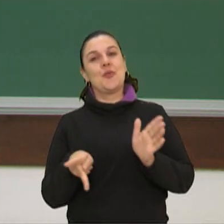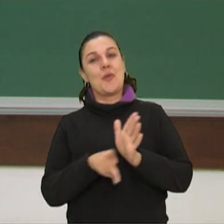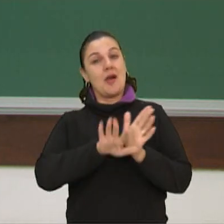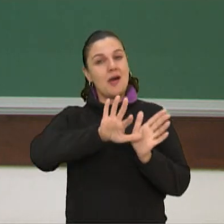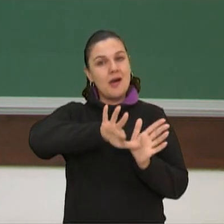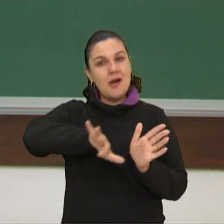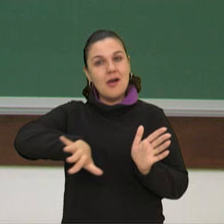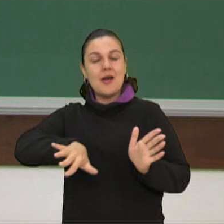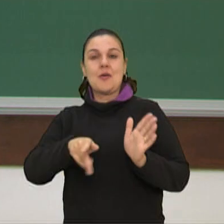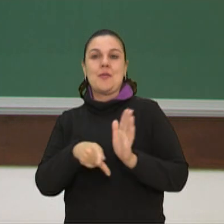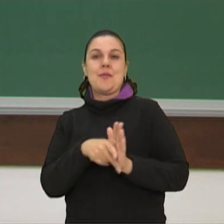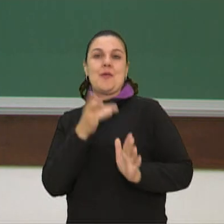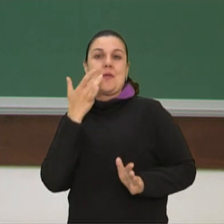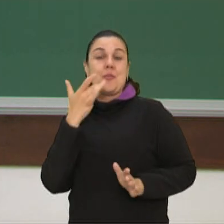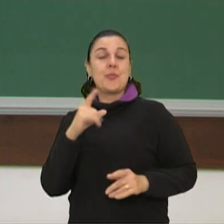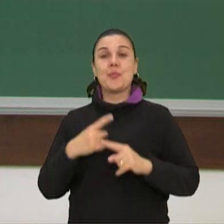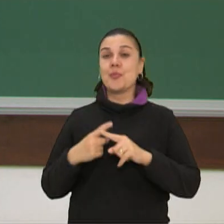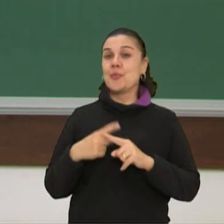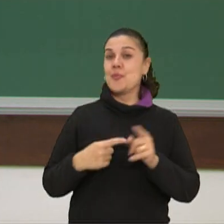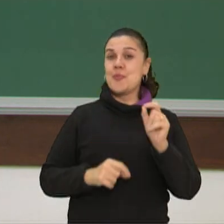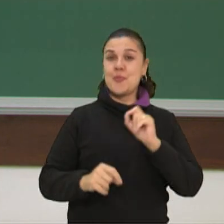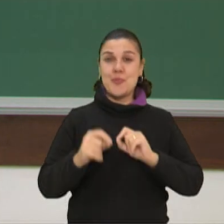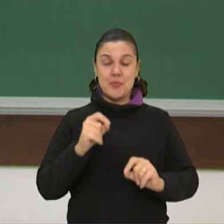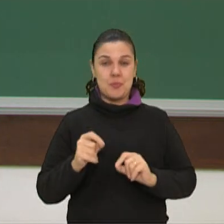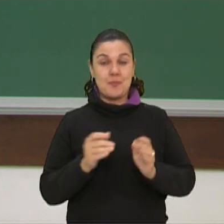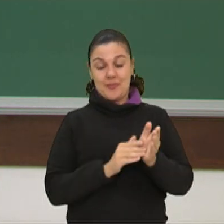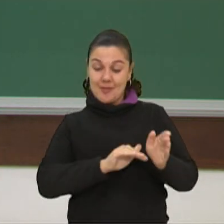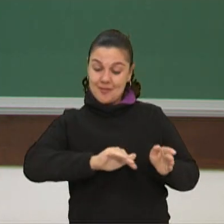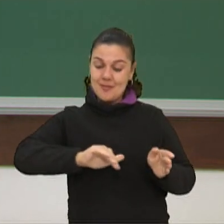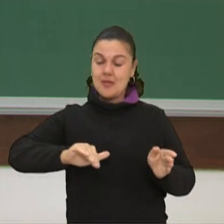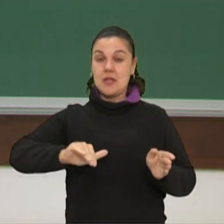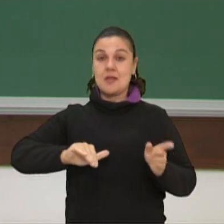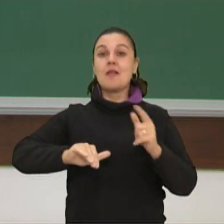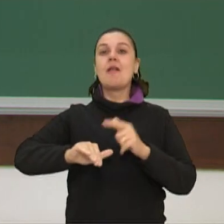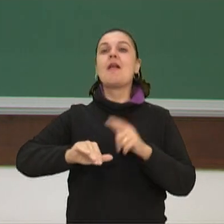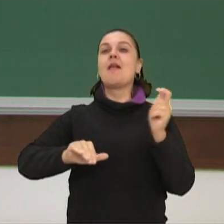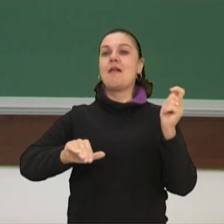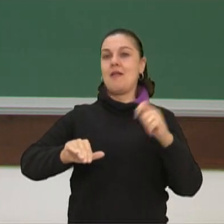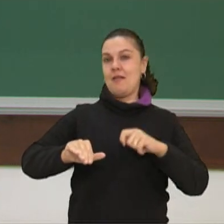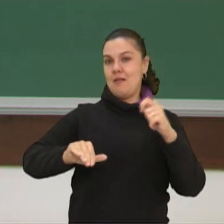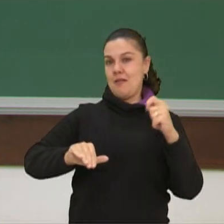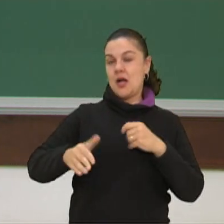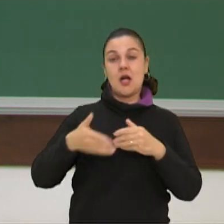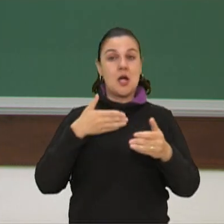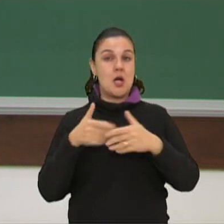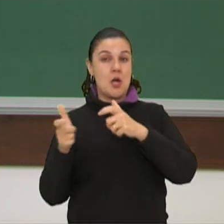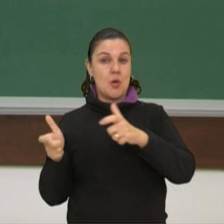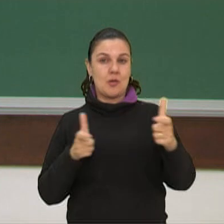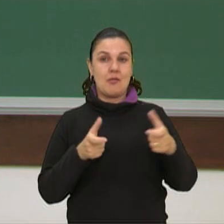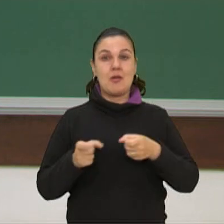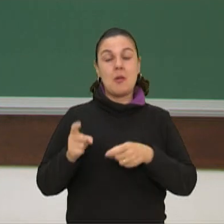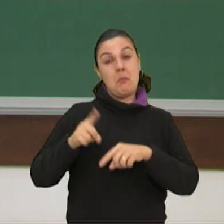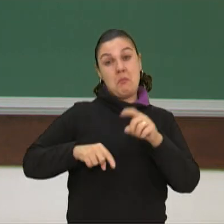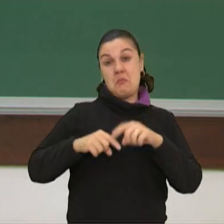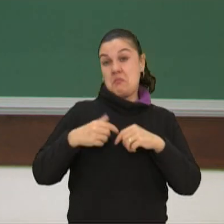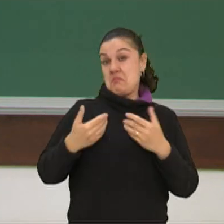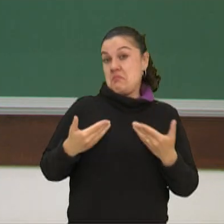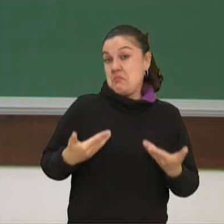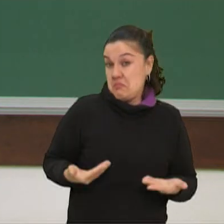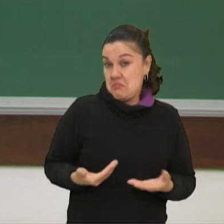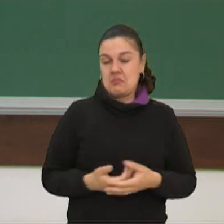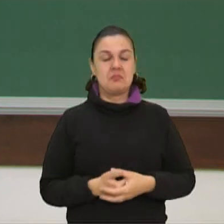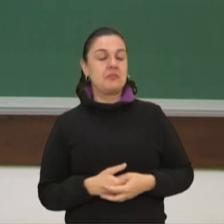do ouro. Por quê? Esse ouro então desviado podia-se ter acesso a qualquer tipo de mercadorias a partir